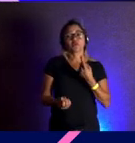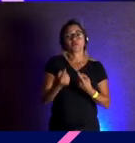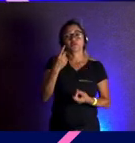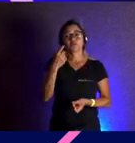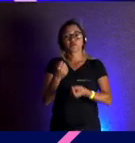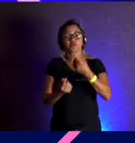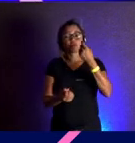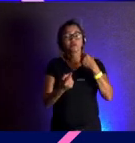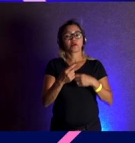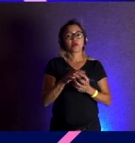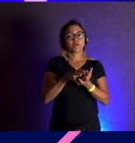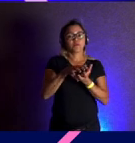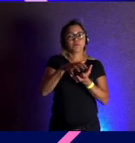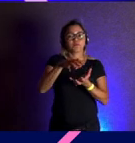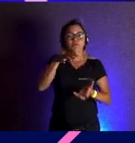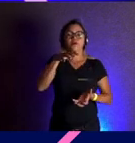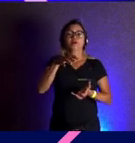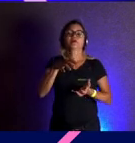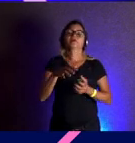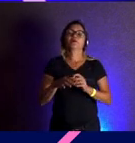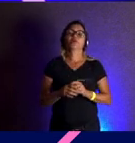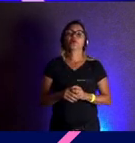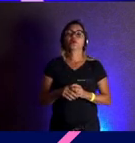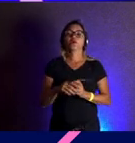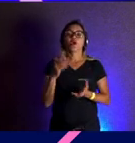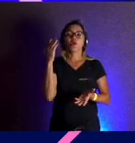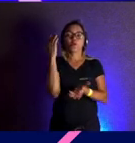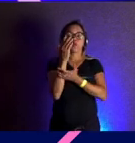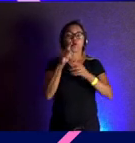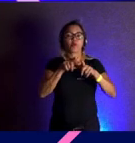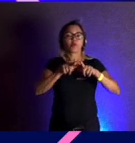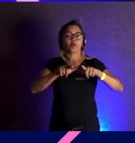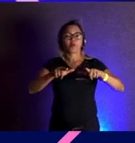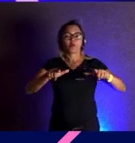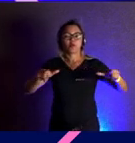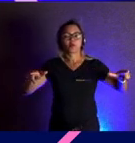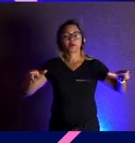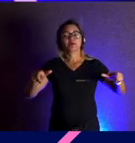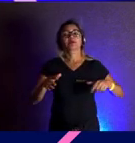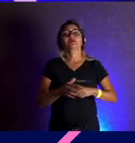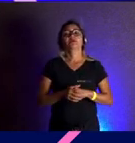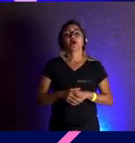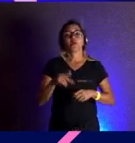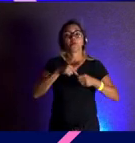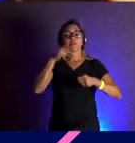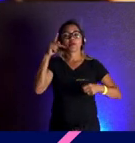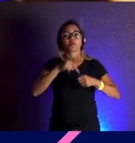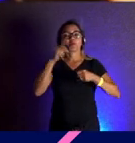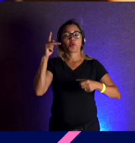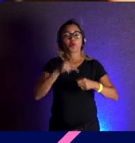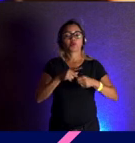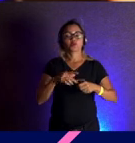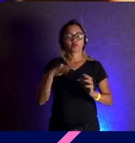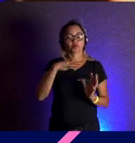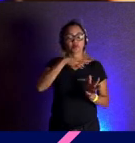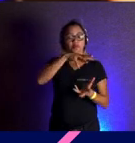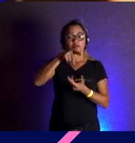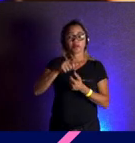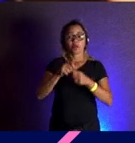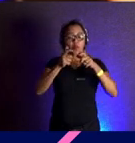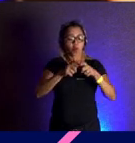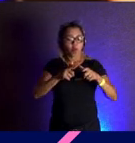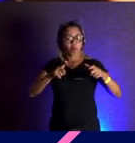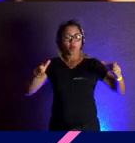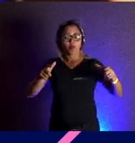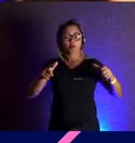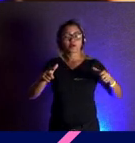de gases de efeito estufa, quando a gente considera desmatamento. Nós somos o nono maior produtor de petróleo do planeta, querendo expandir a